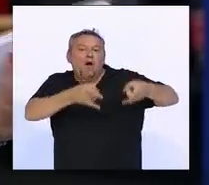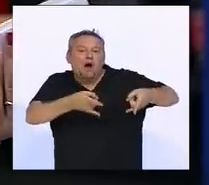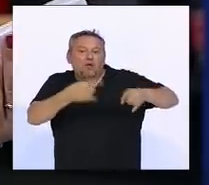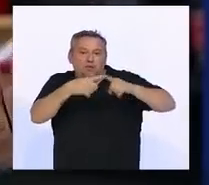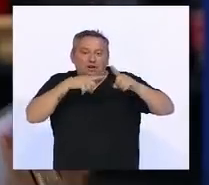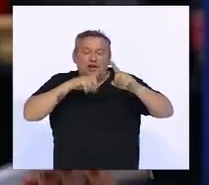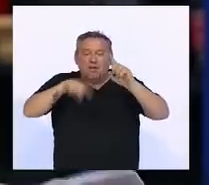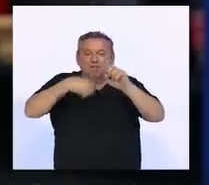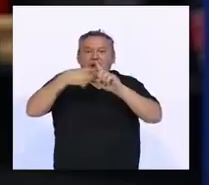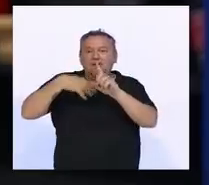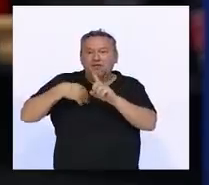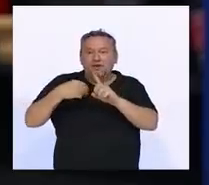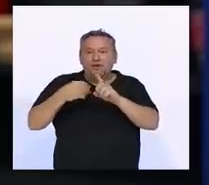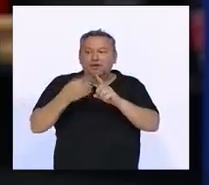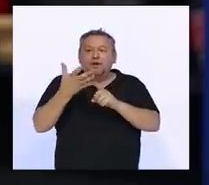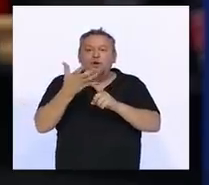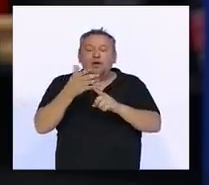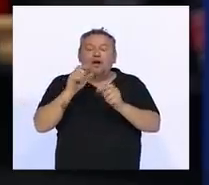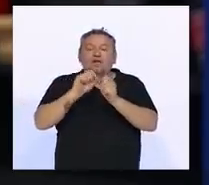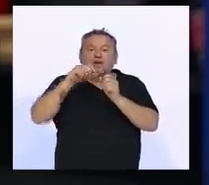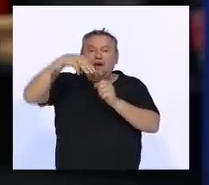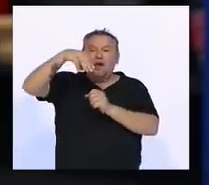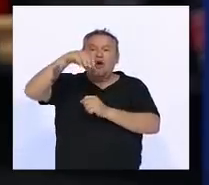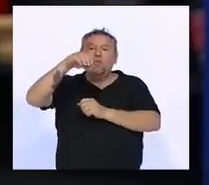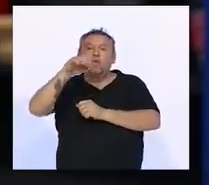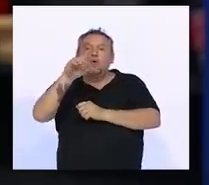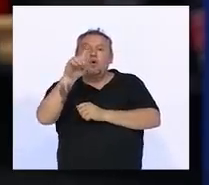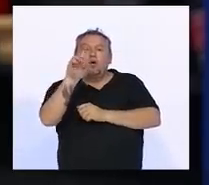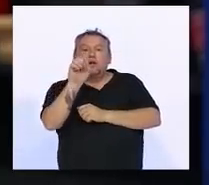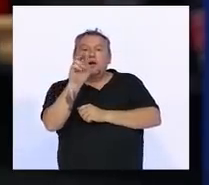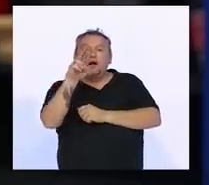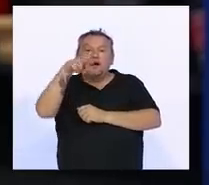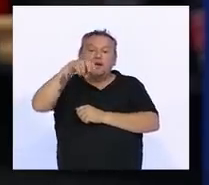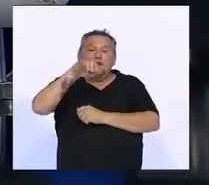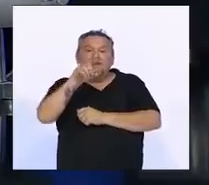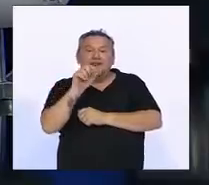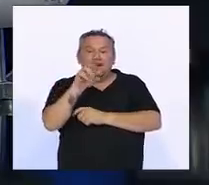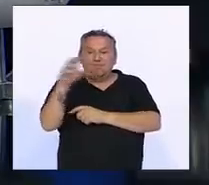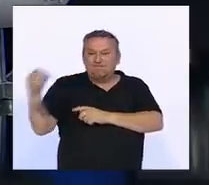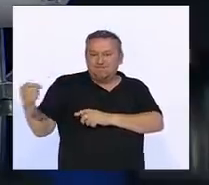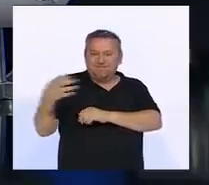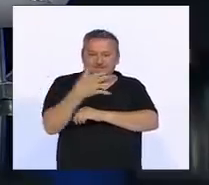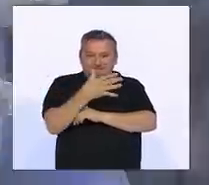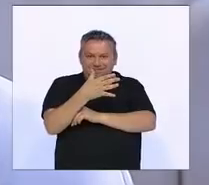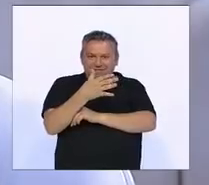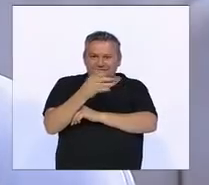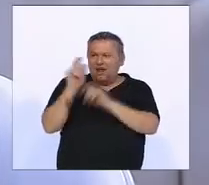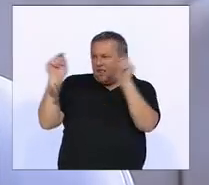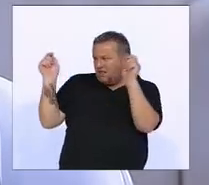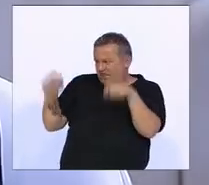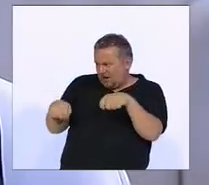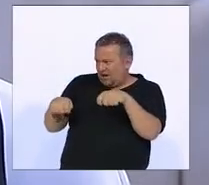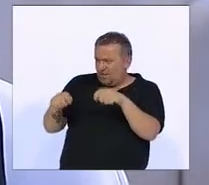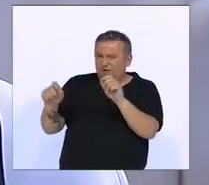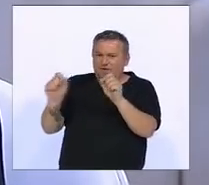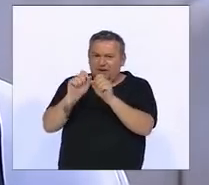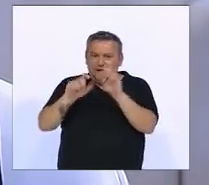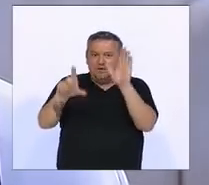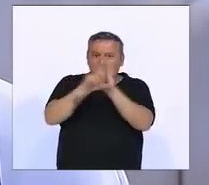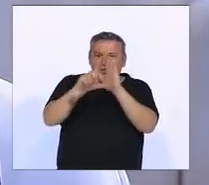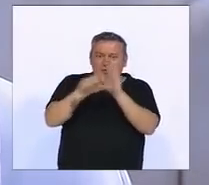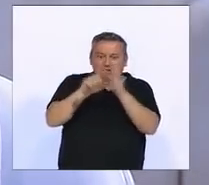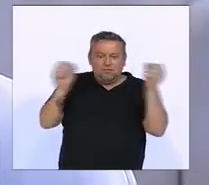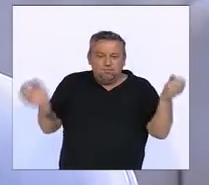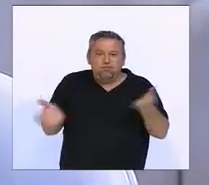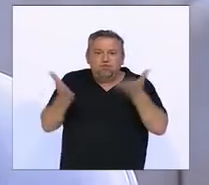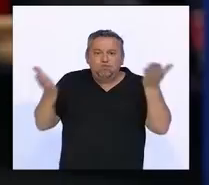mais filhos? Então, eu quero modernizar, e Ciro Gomes também. Mas não nos padrões. Uma legislação trabalhista sim, que gere empregos, que